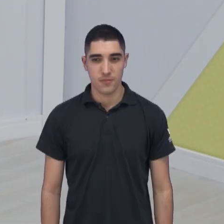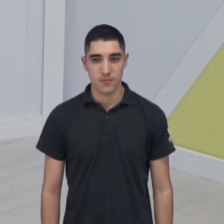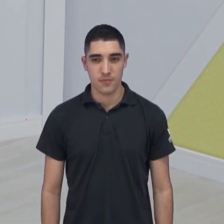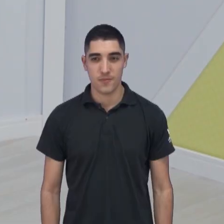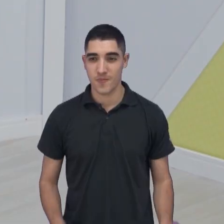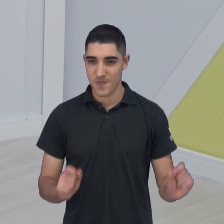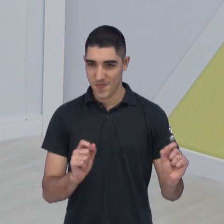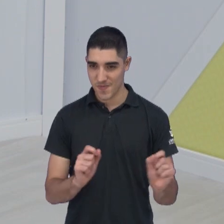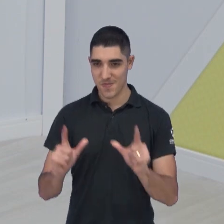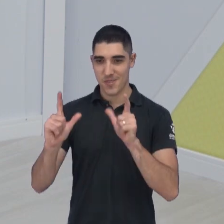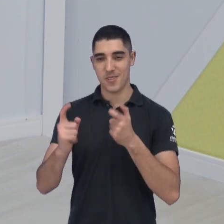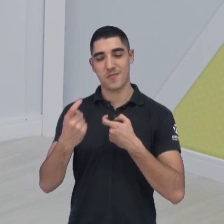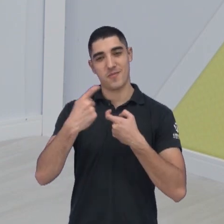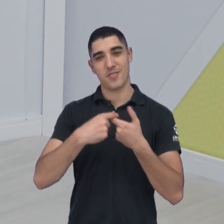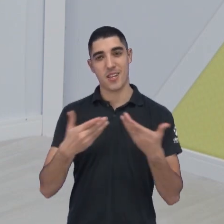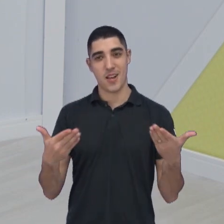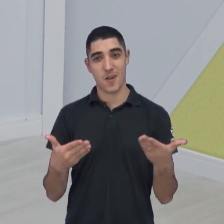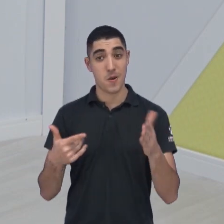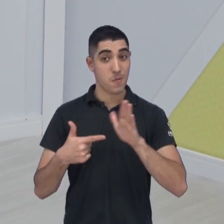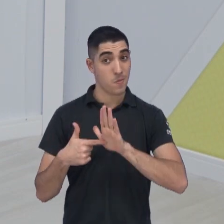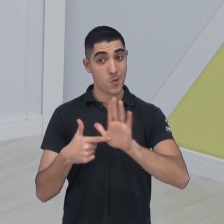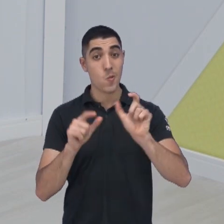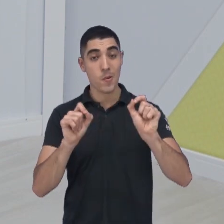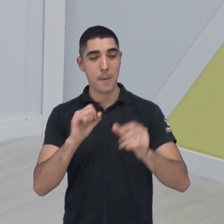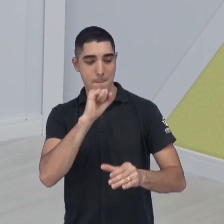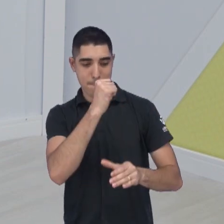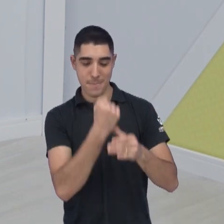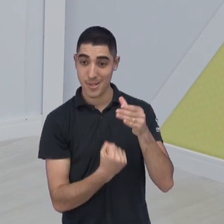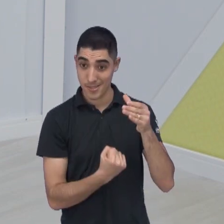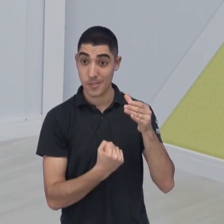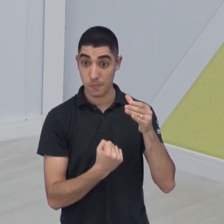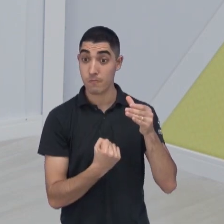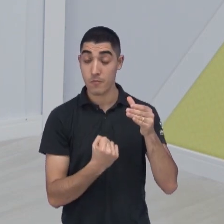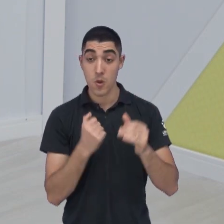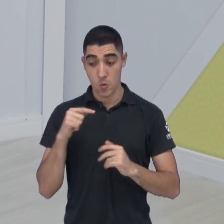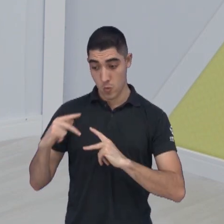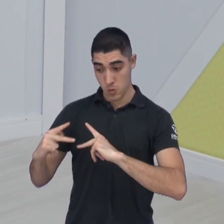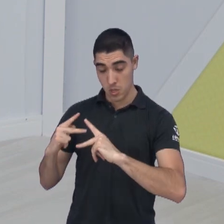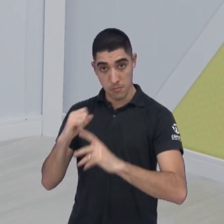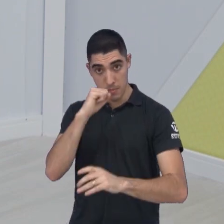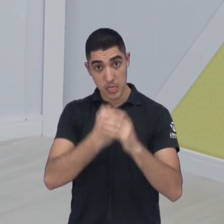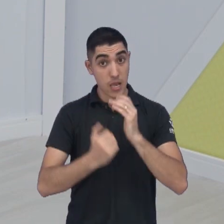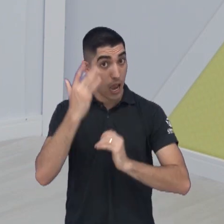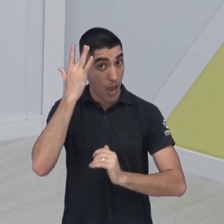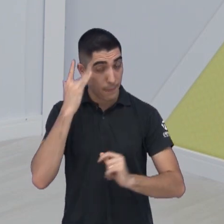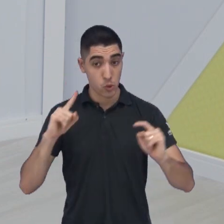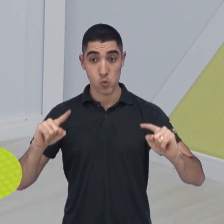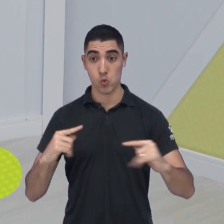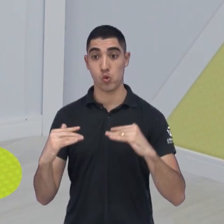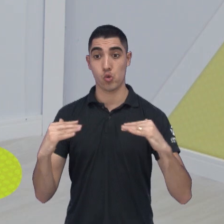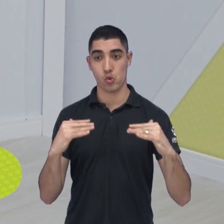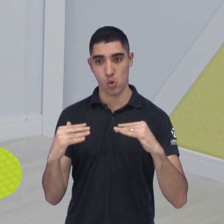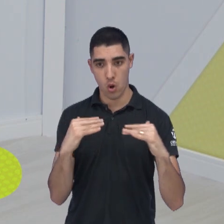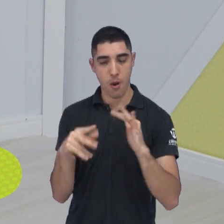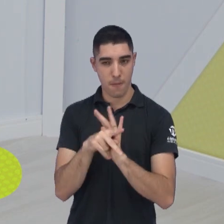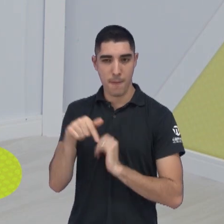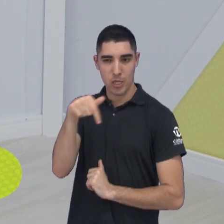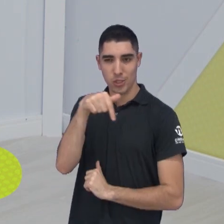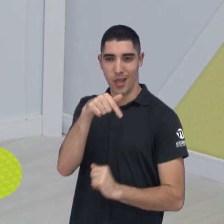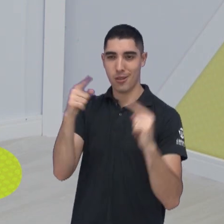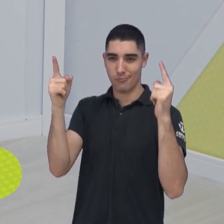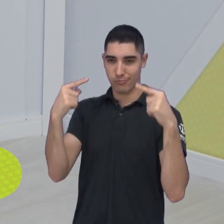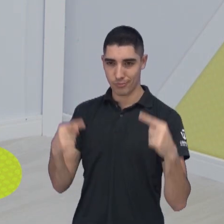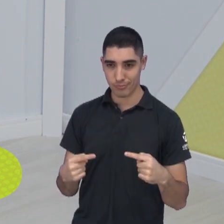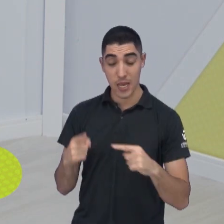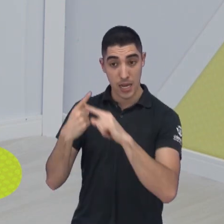Muito bem, estamos de volta com a Hora do Esporte, agora falando de basquete. O São José Basquetebol entra em quadra amanhã pela 7ª rodada do Campeonato Paulista